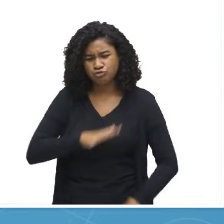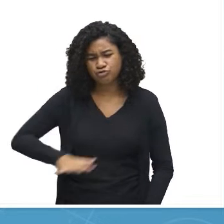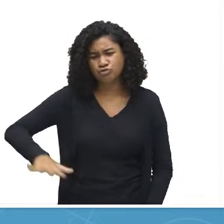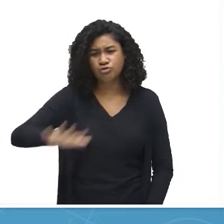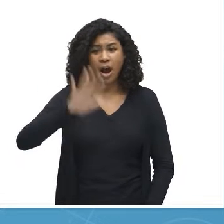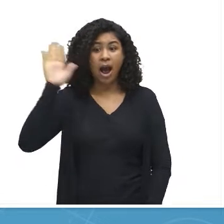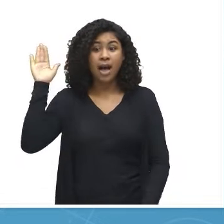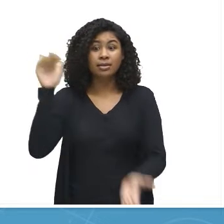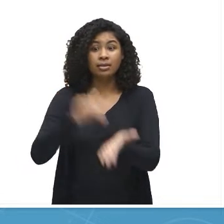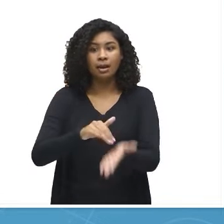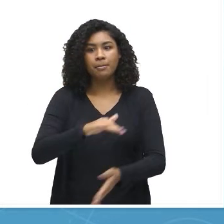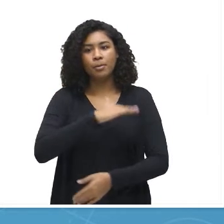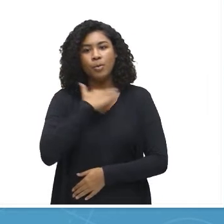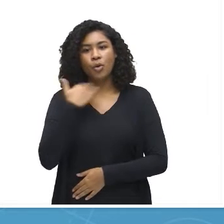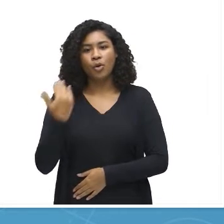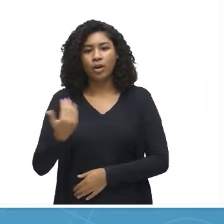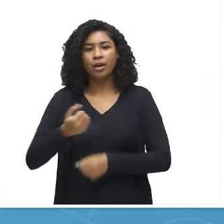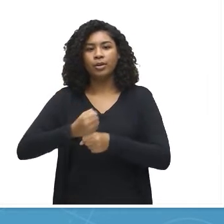morte em